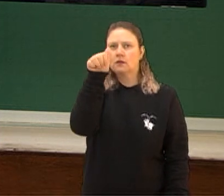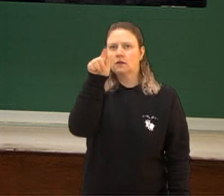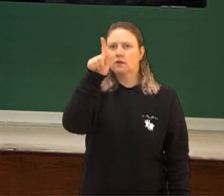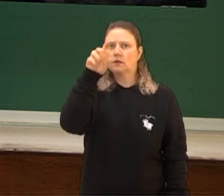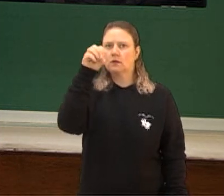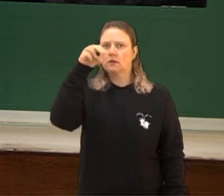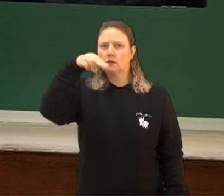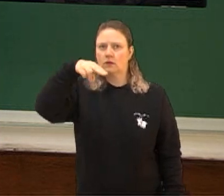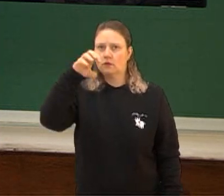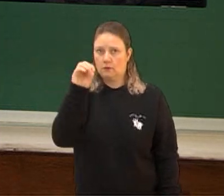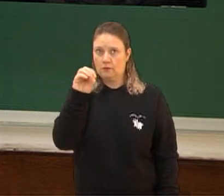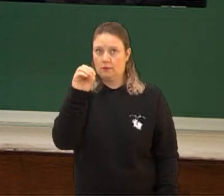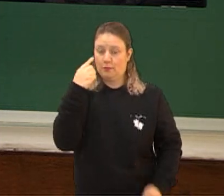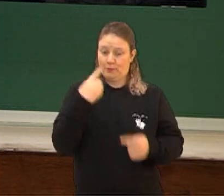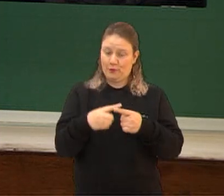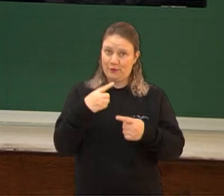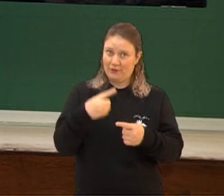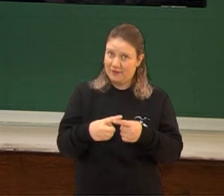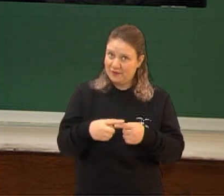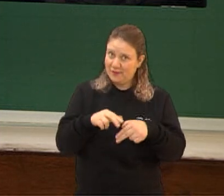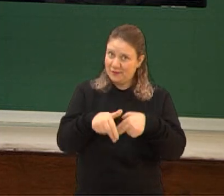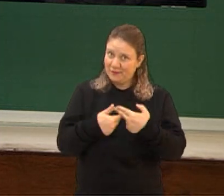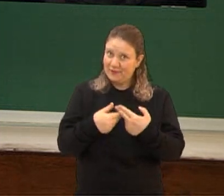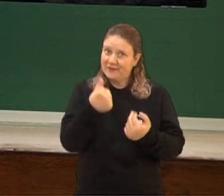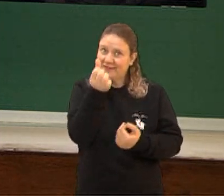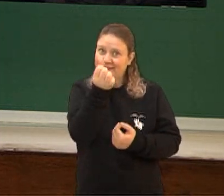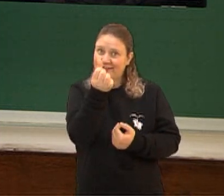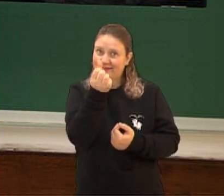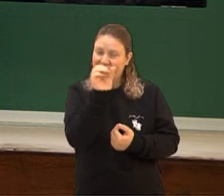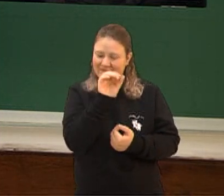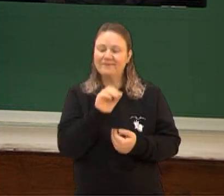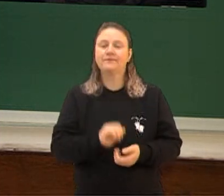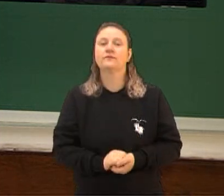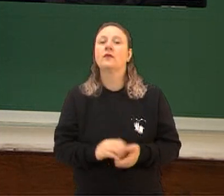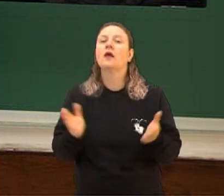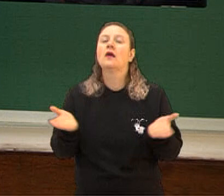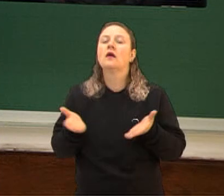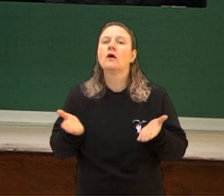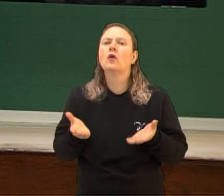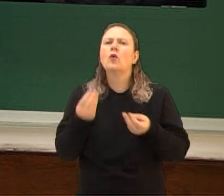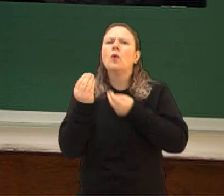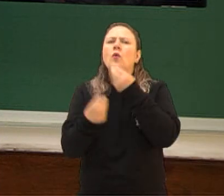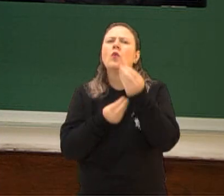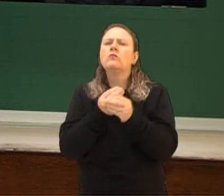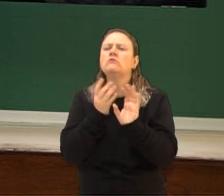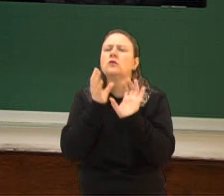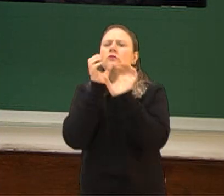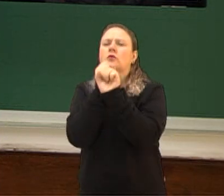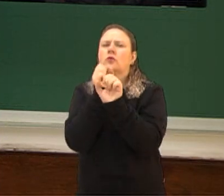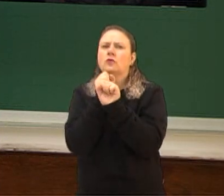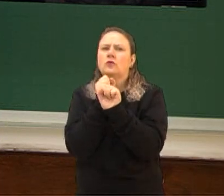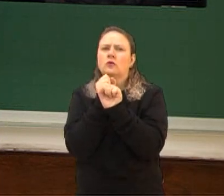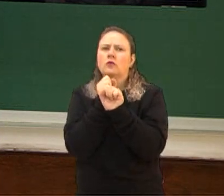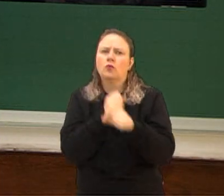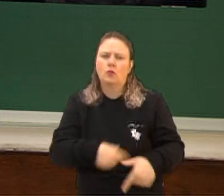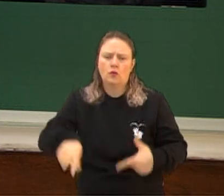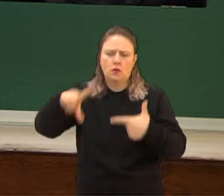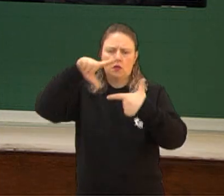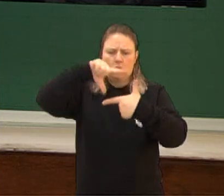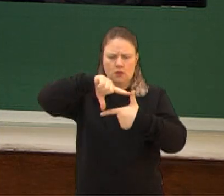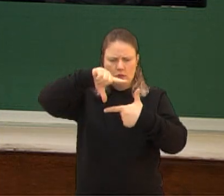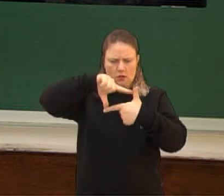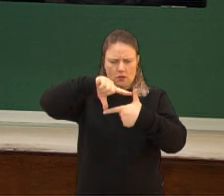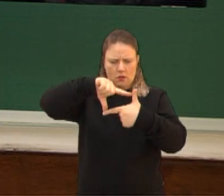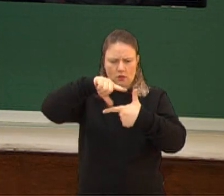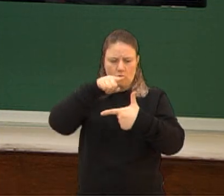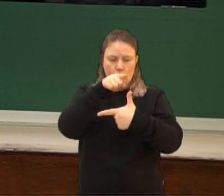ter 6 faces. Como é que eu calculo mesmo a área de um retângulo? Base vezes altura. Então, é aqui,